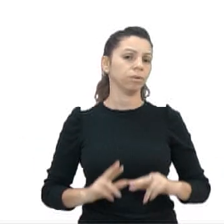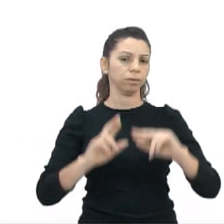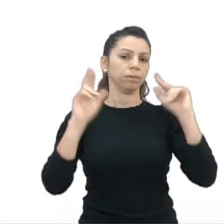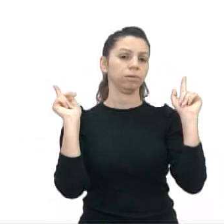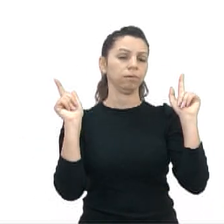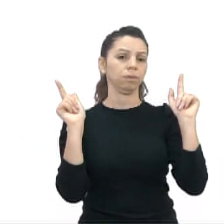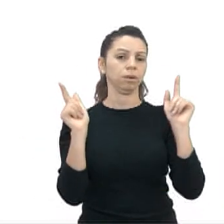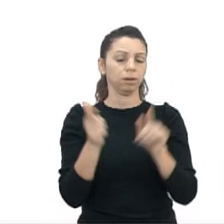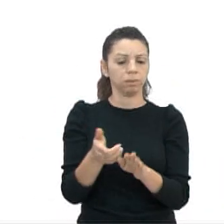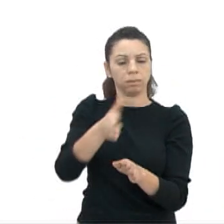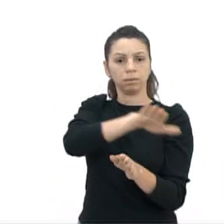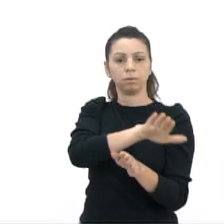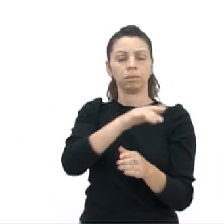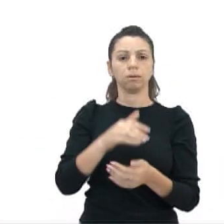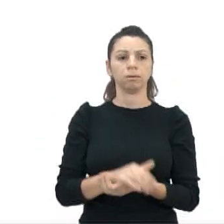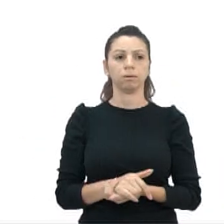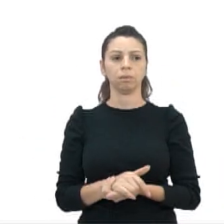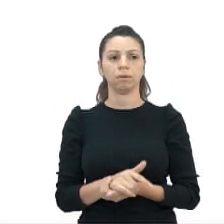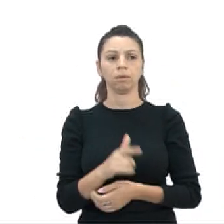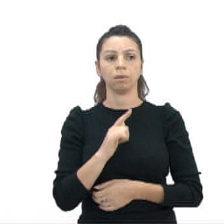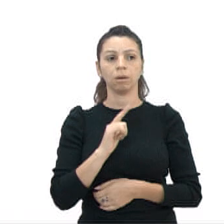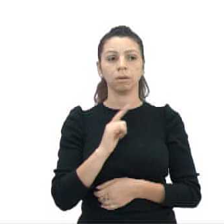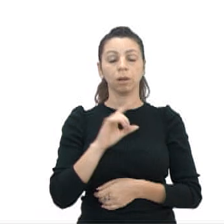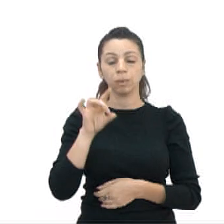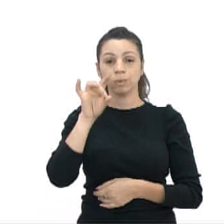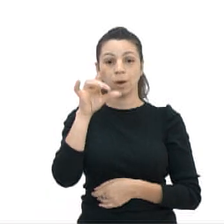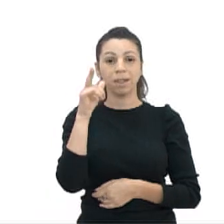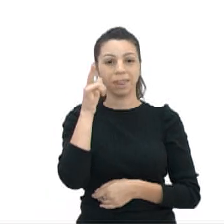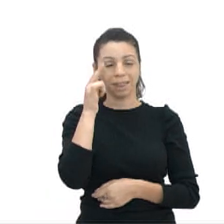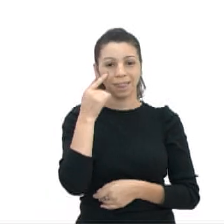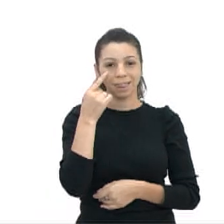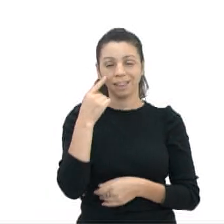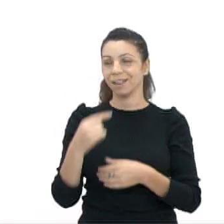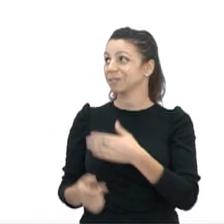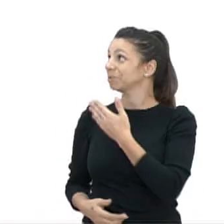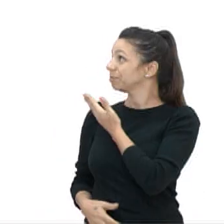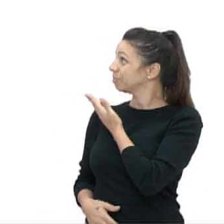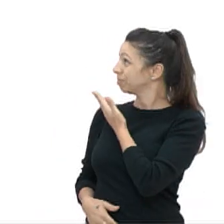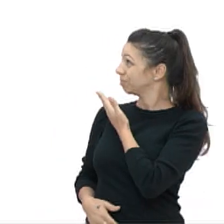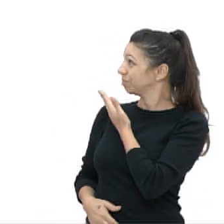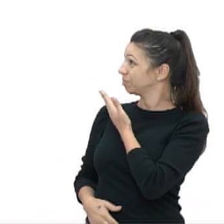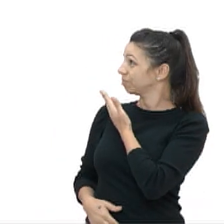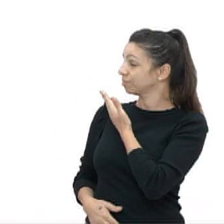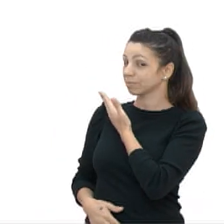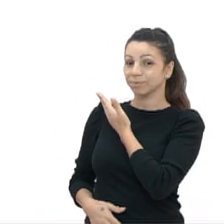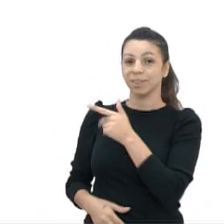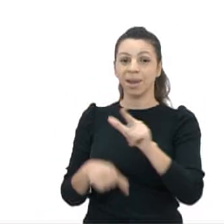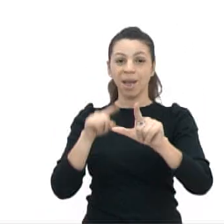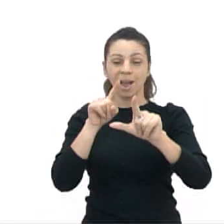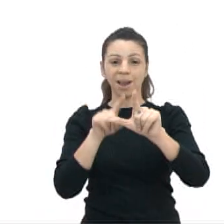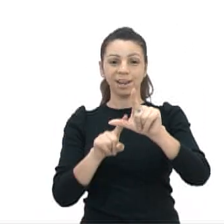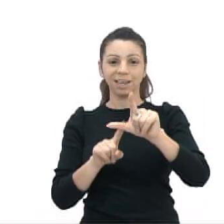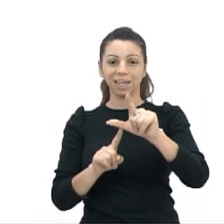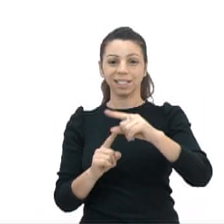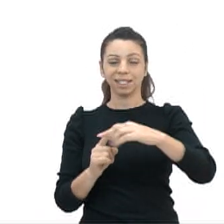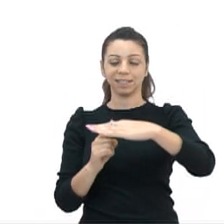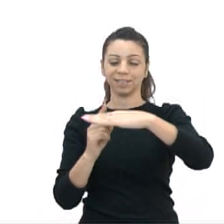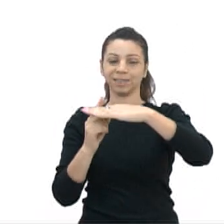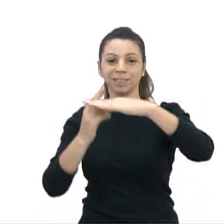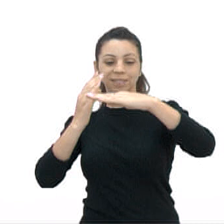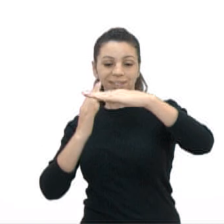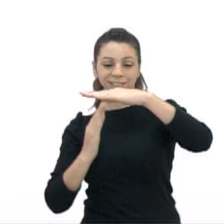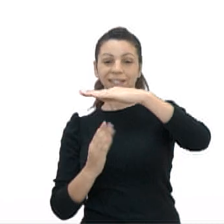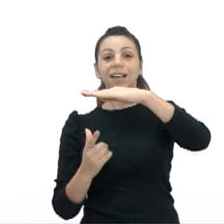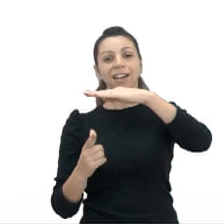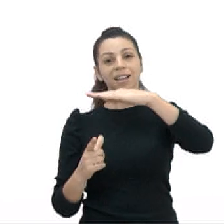daquela anterior, eu tenho que, só de olhar aqui, eu vejo que as letras surgiram na parte de baixo